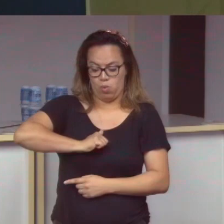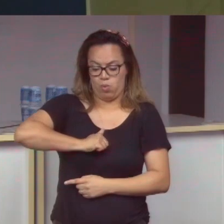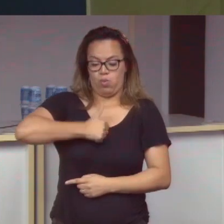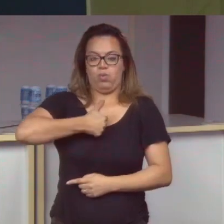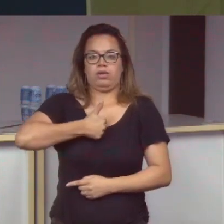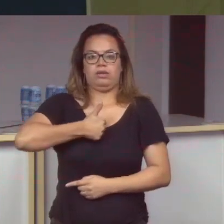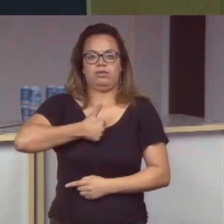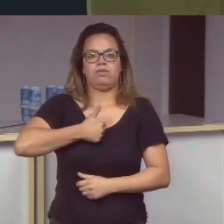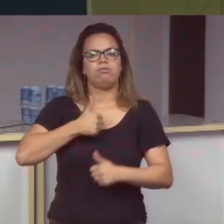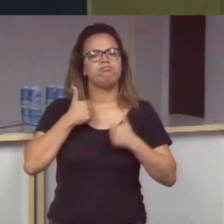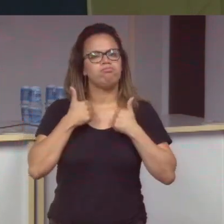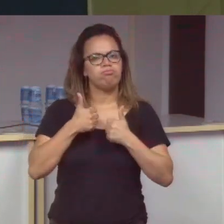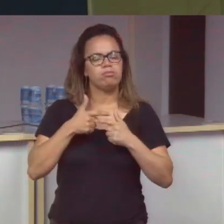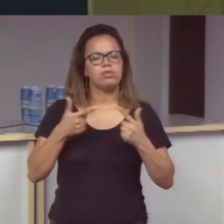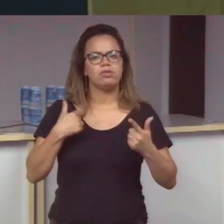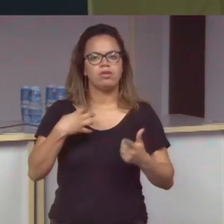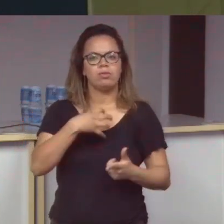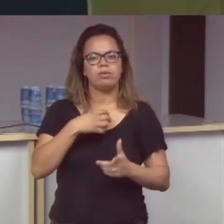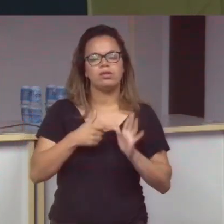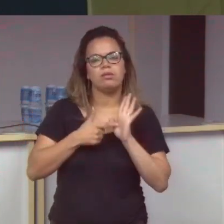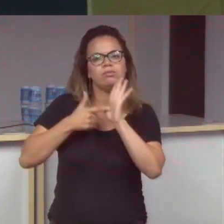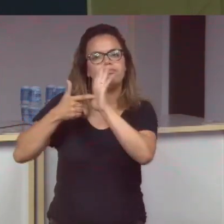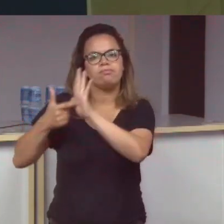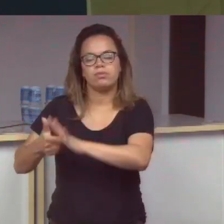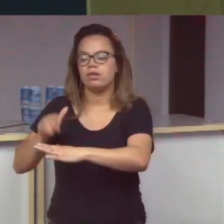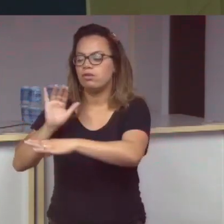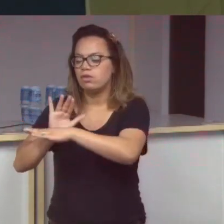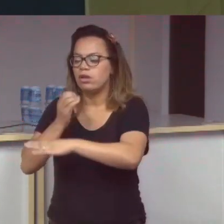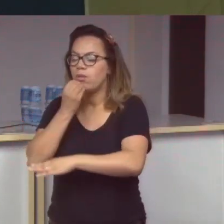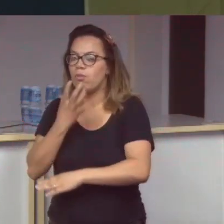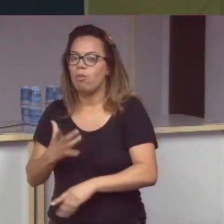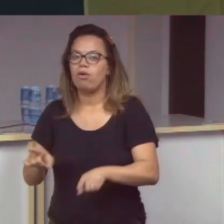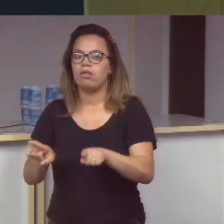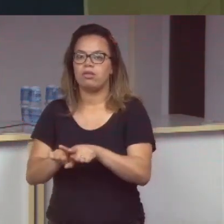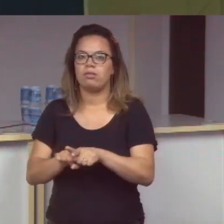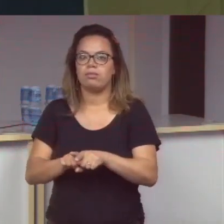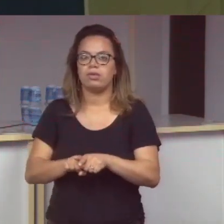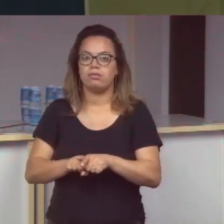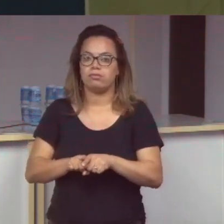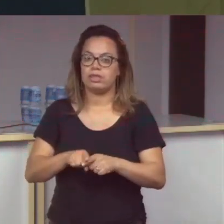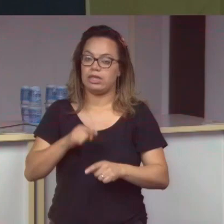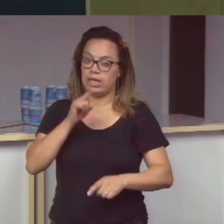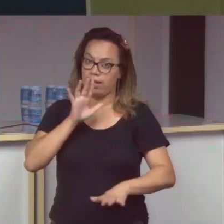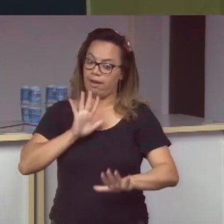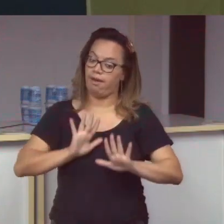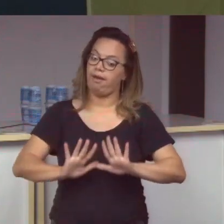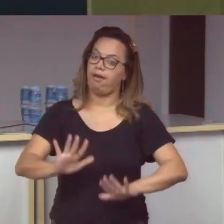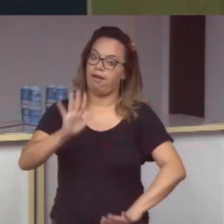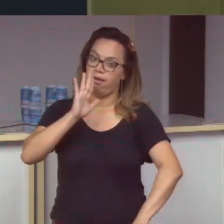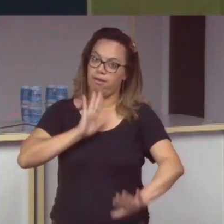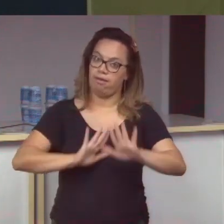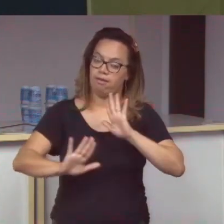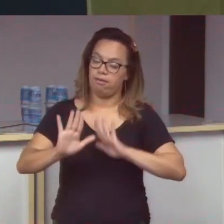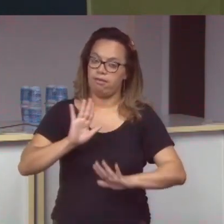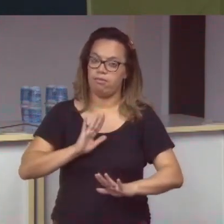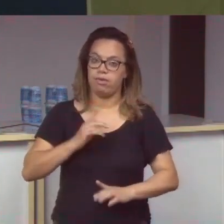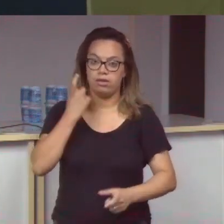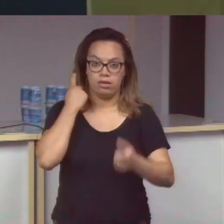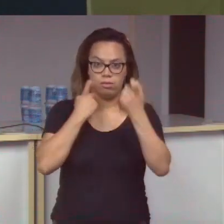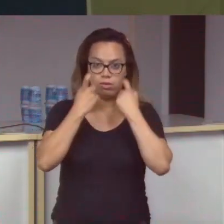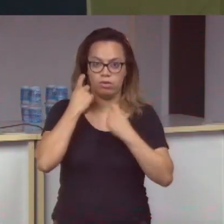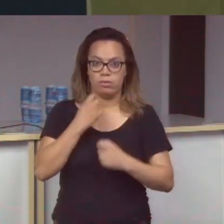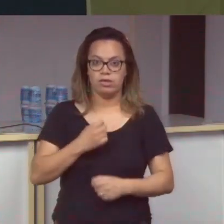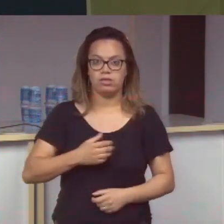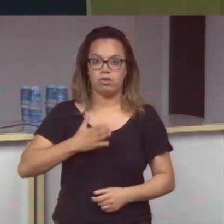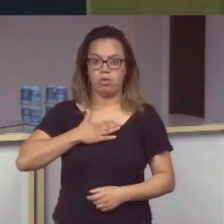bem intencionados, a nossa ação será benéfica. Muita calma nesta hora. Essa é uma grande preocupação. Ser do